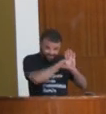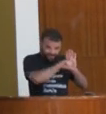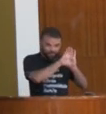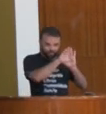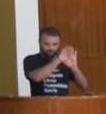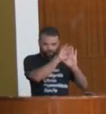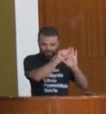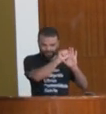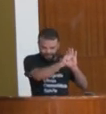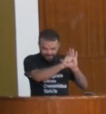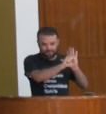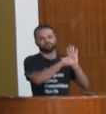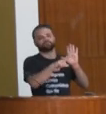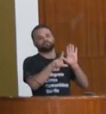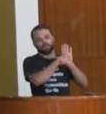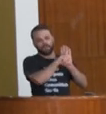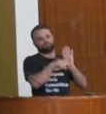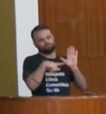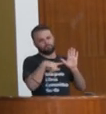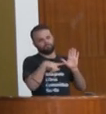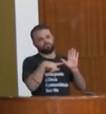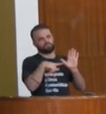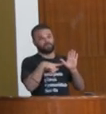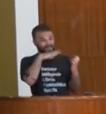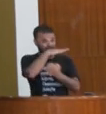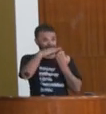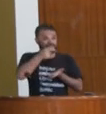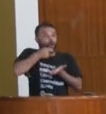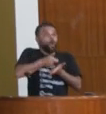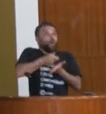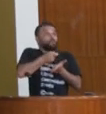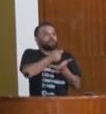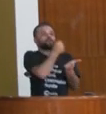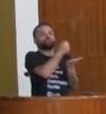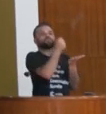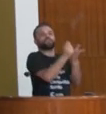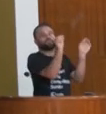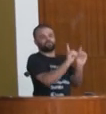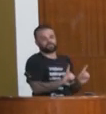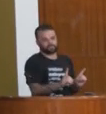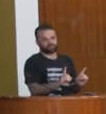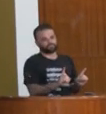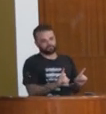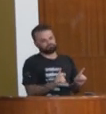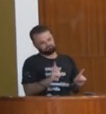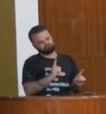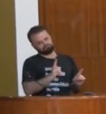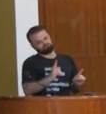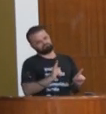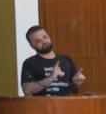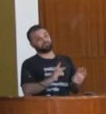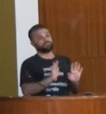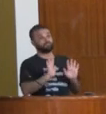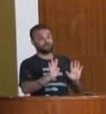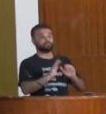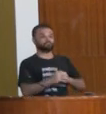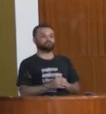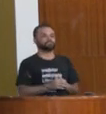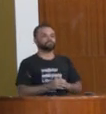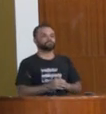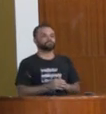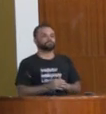cotas, onde as empresas são obrigadas a contratar pessoas com deficiência. Mas nós